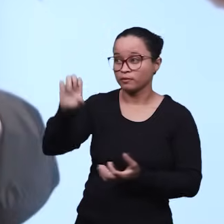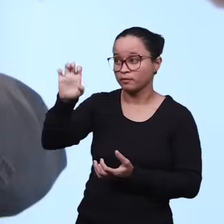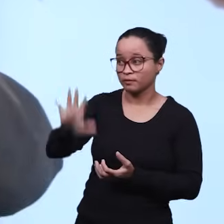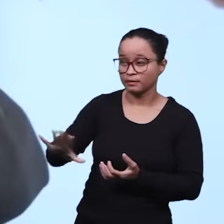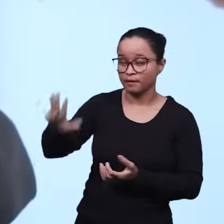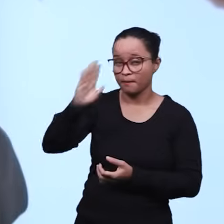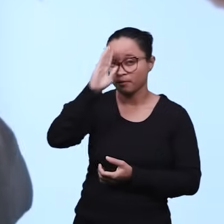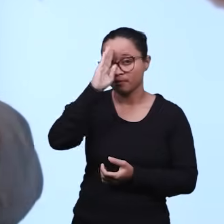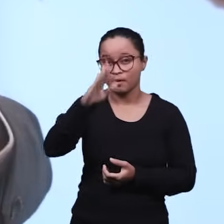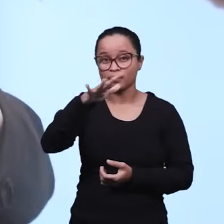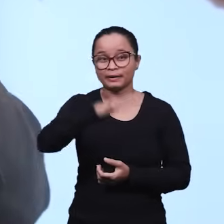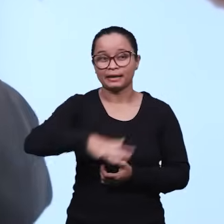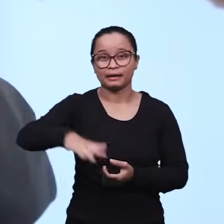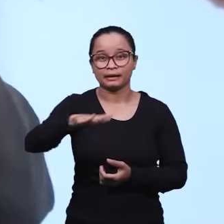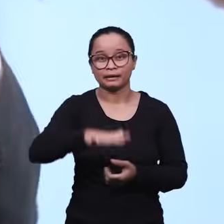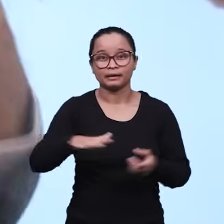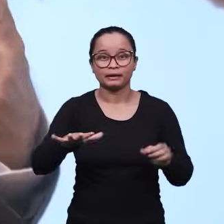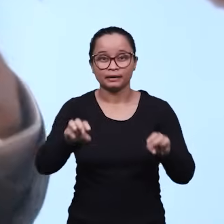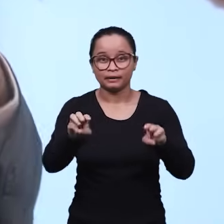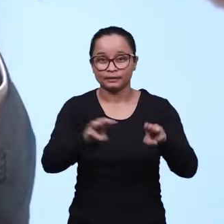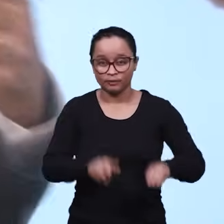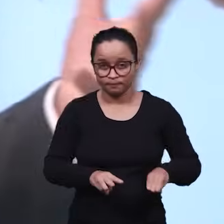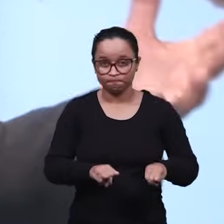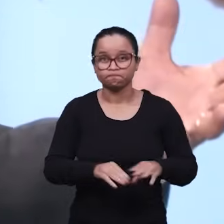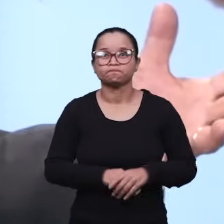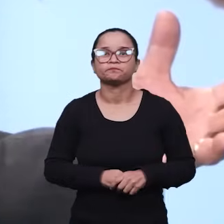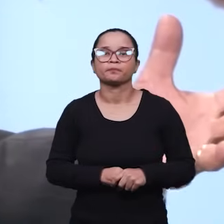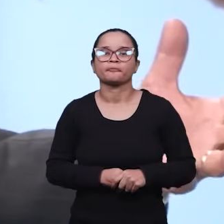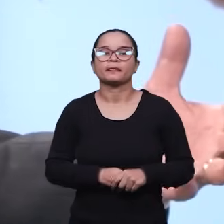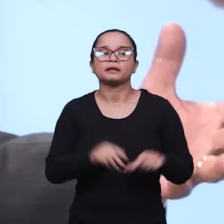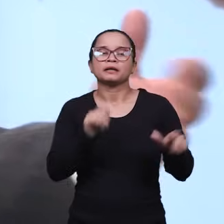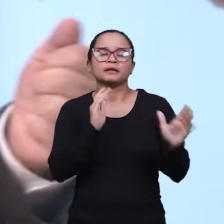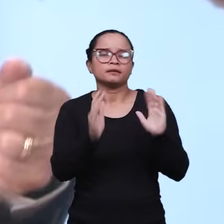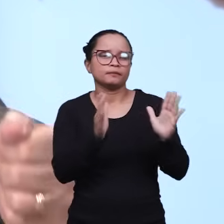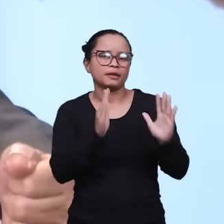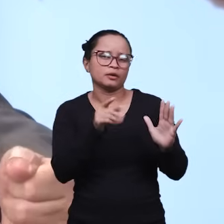macedônica, que naquela ocasião era a Grécia.